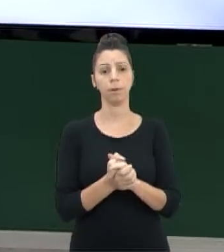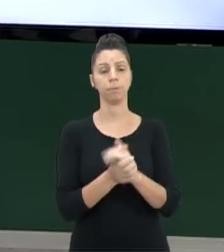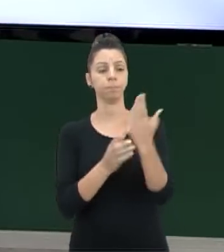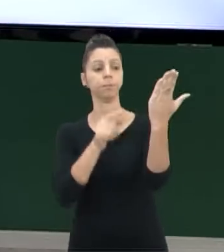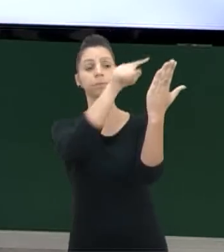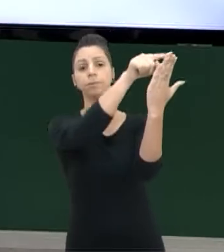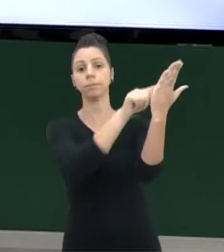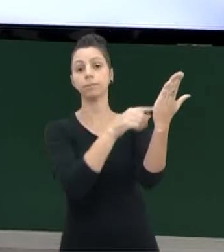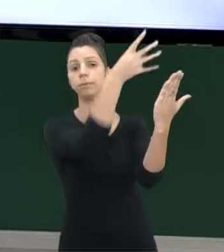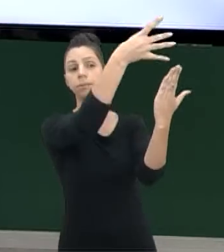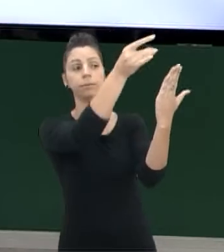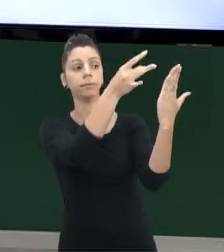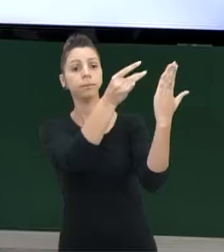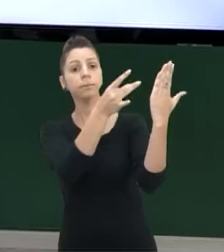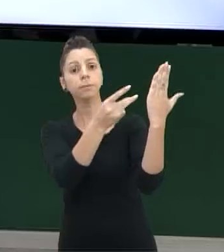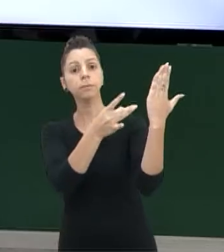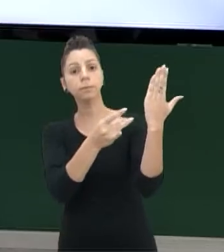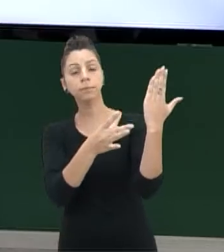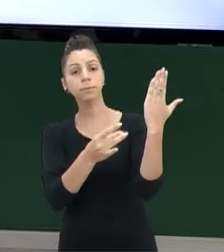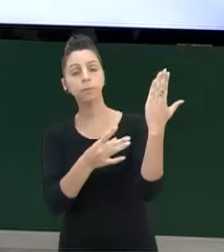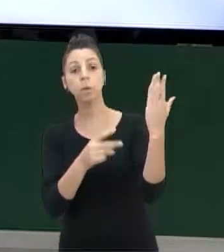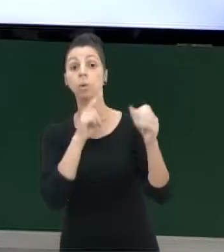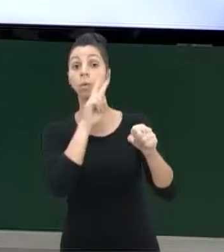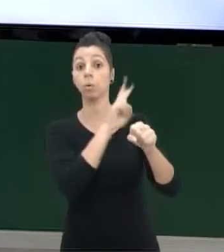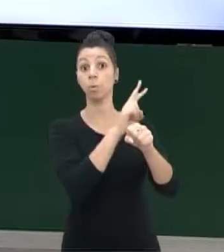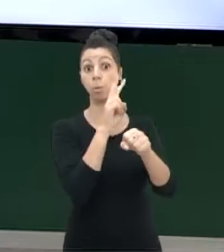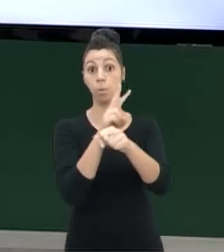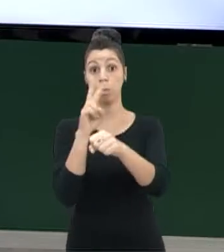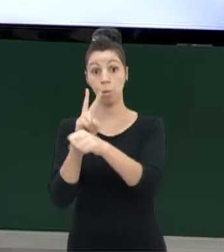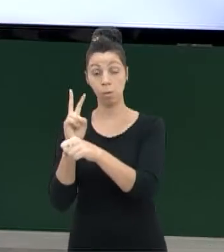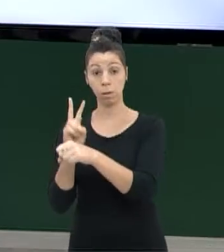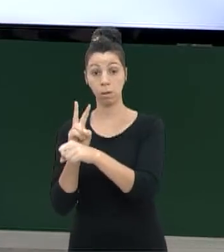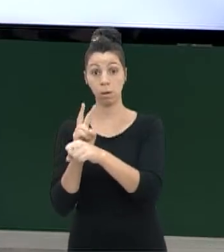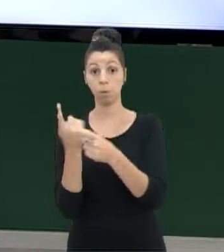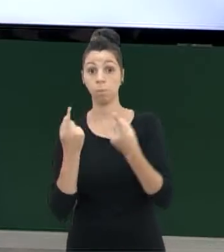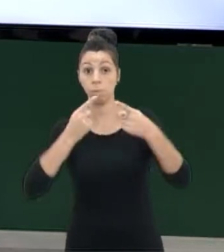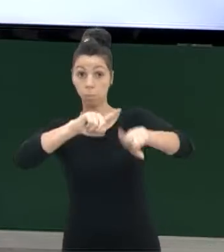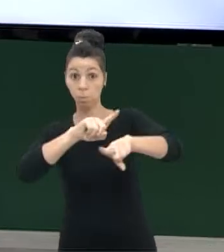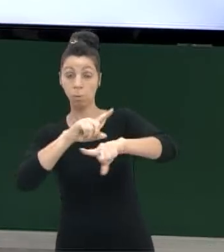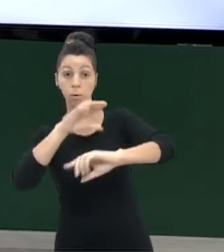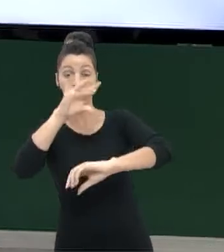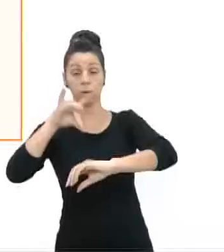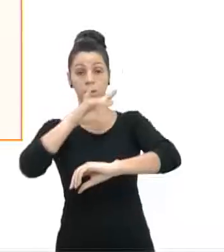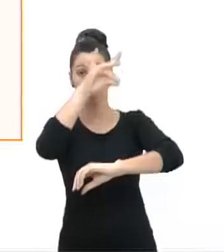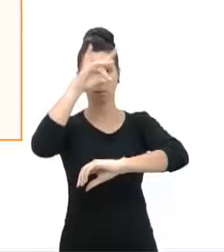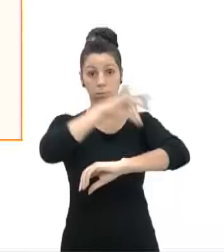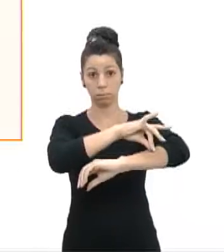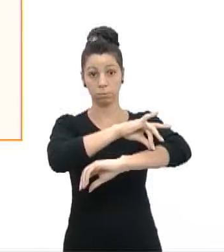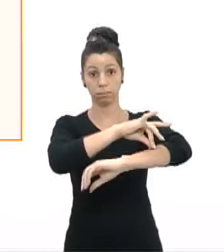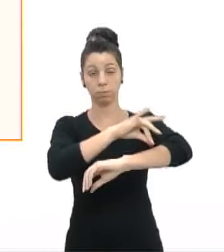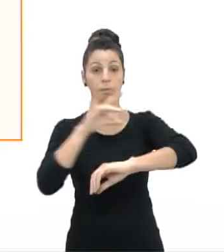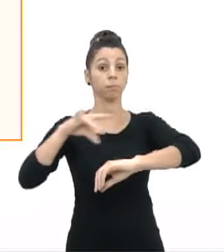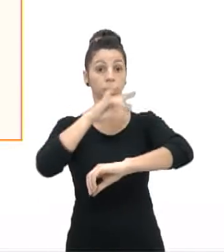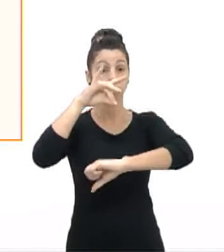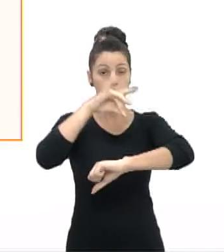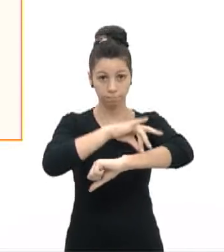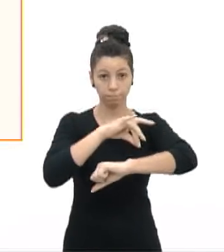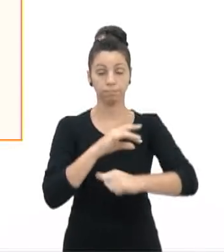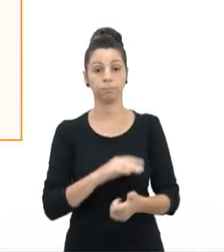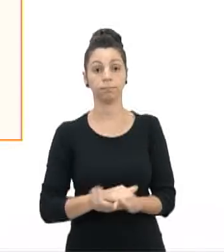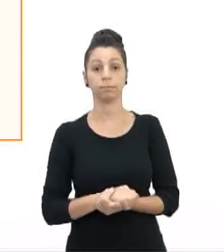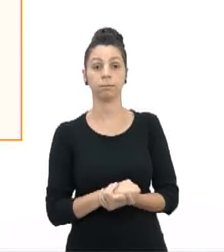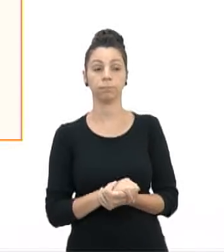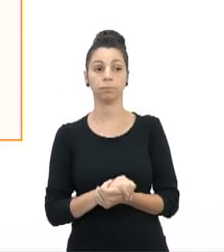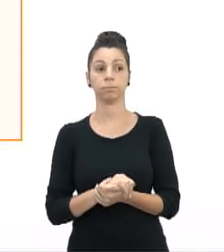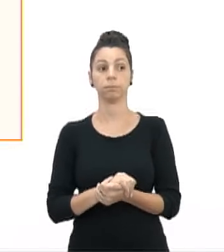detalha a respeito da prevenção aí de combate a esse vírus, esse mosquito.